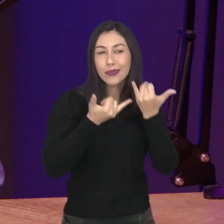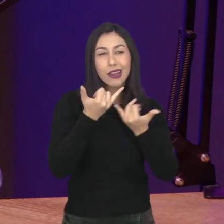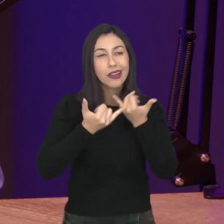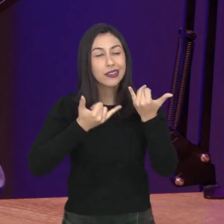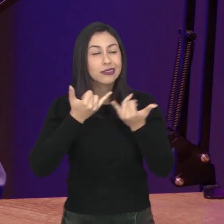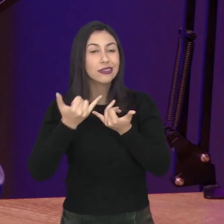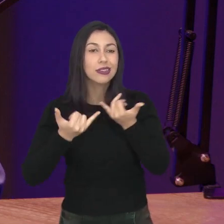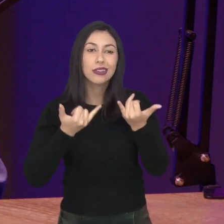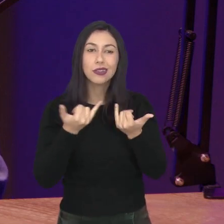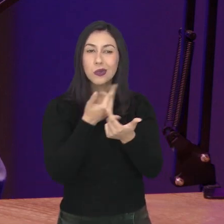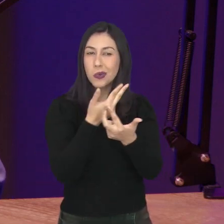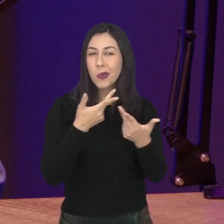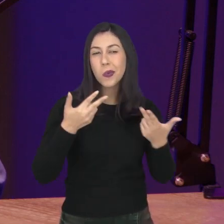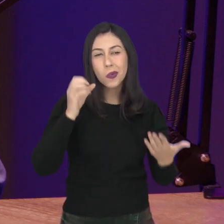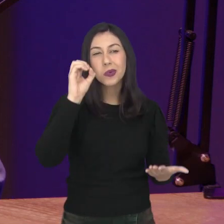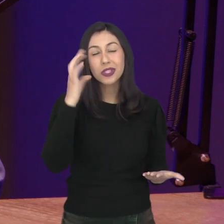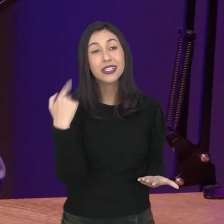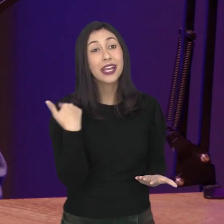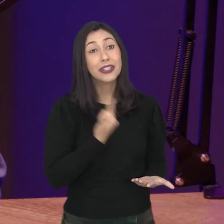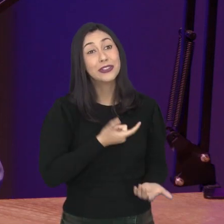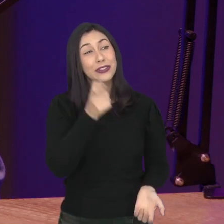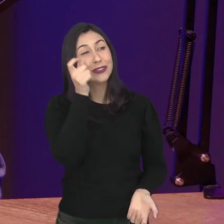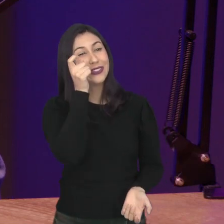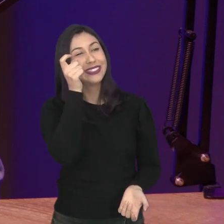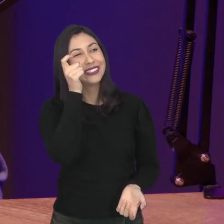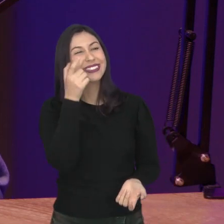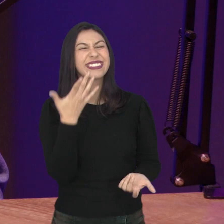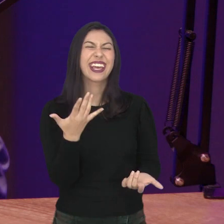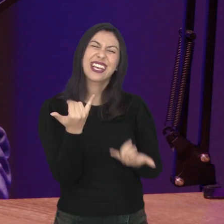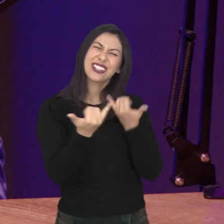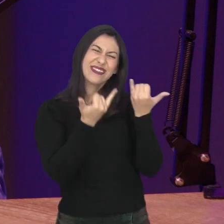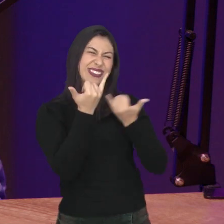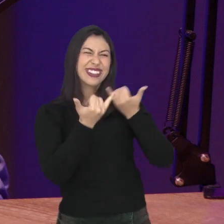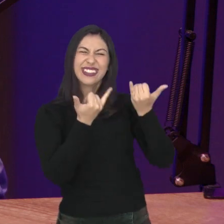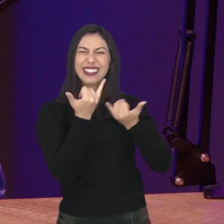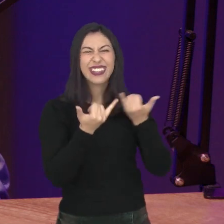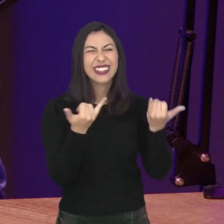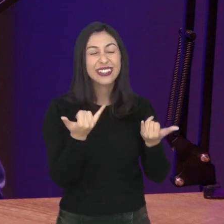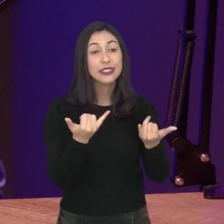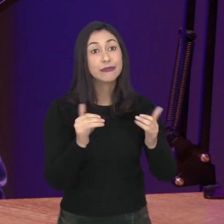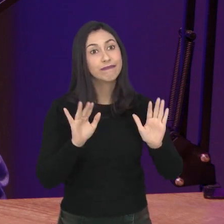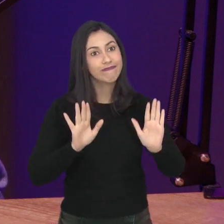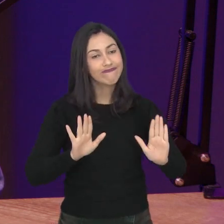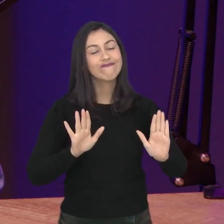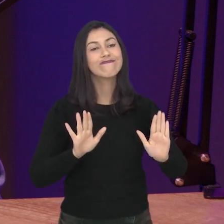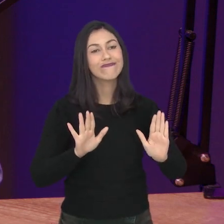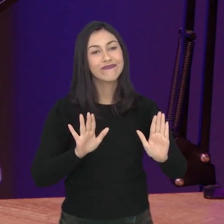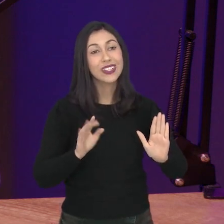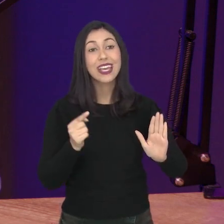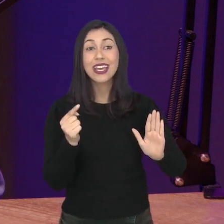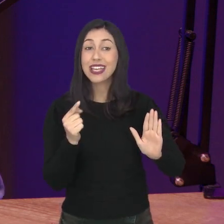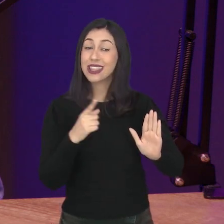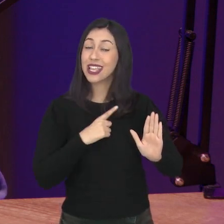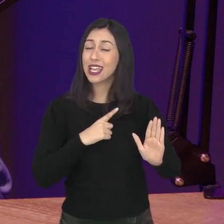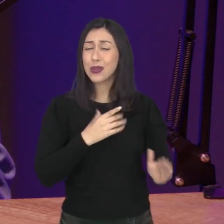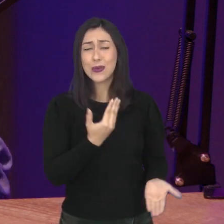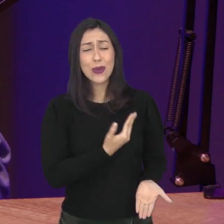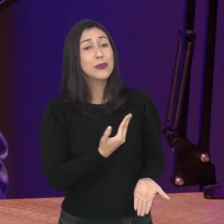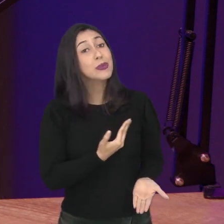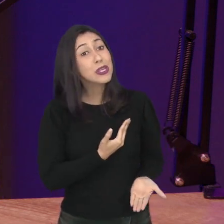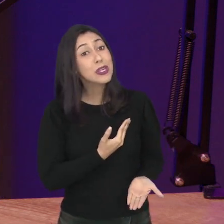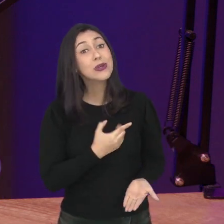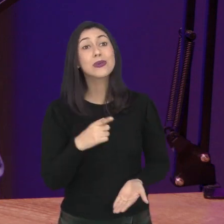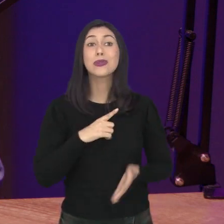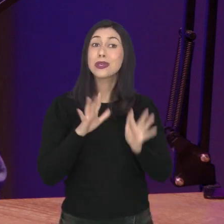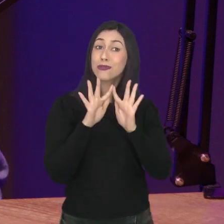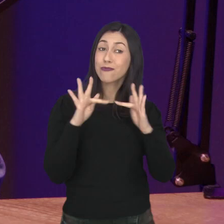as situações e a gente acaba assistindo mesmo de um jeito, é uma zoeira que ele vive, mas assim, ele consegue, ele tem um amigo dele, ele